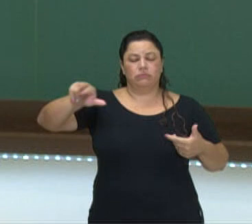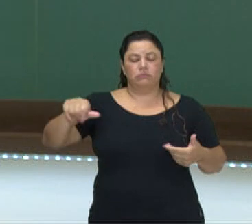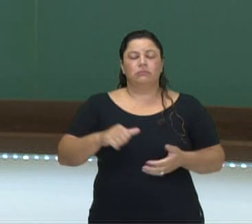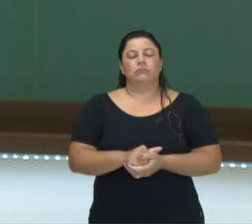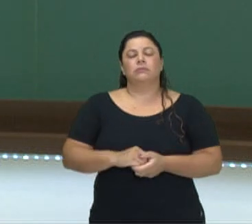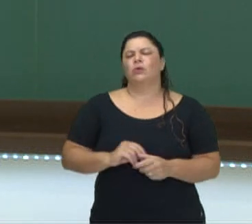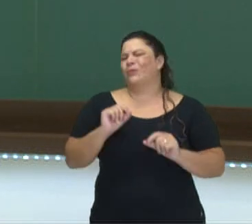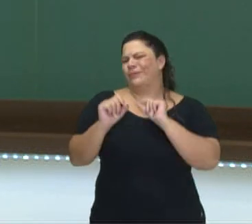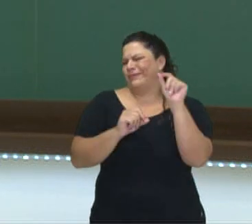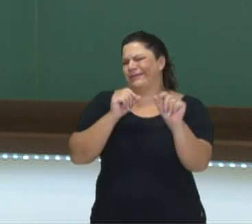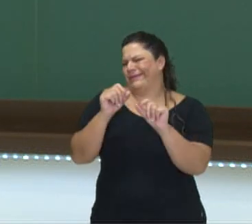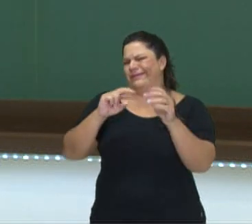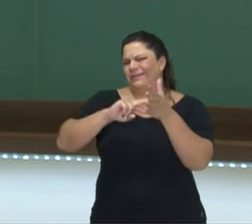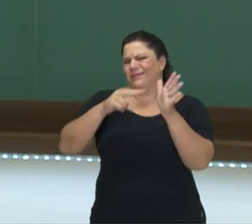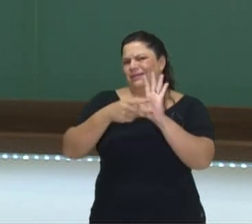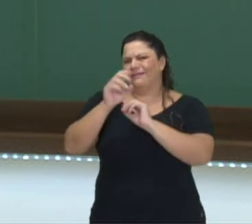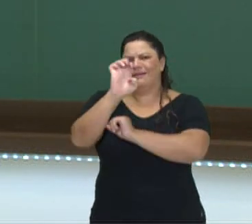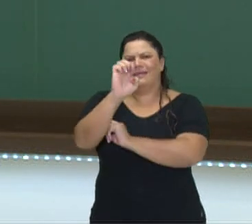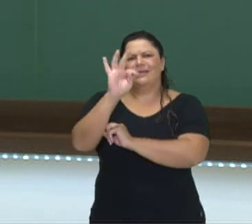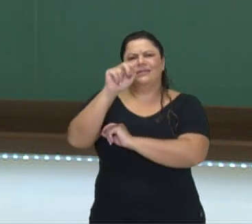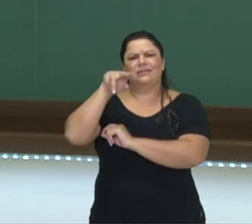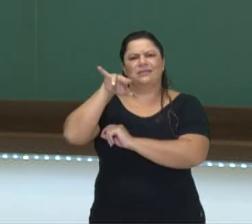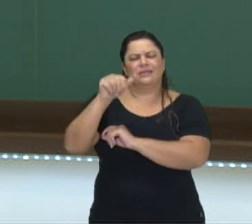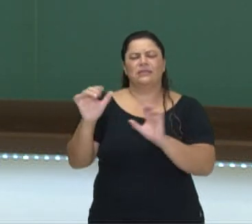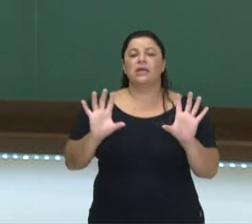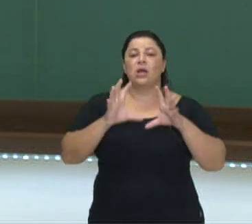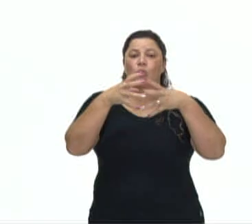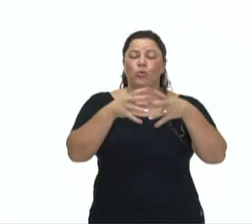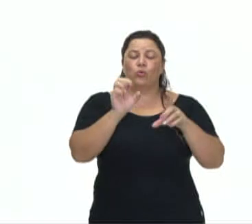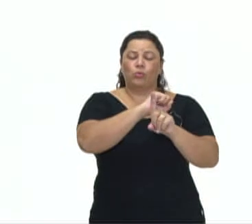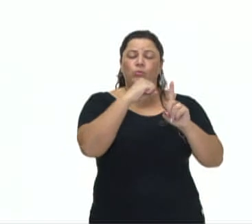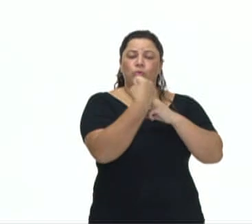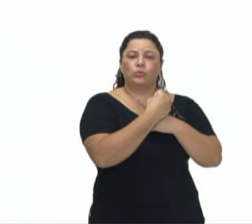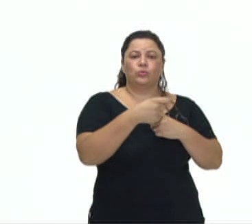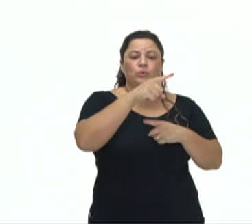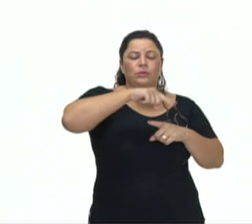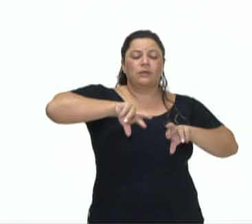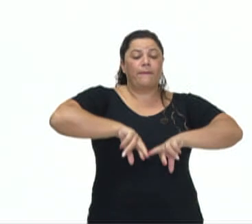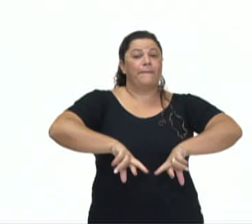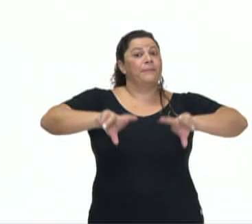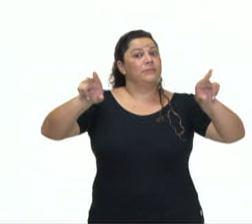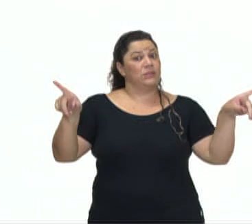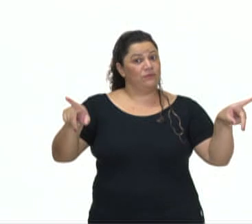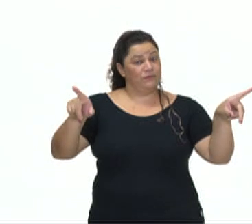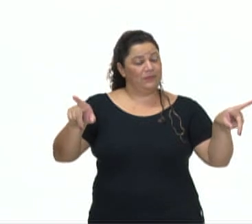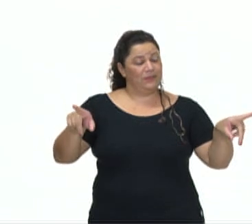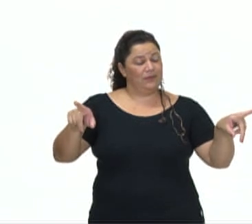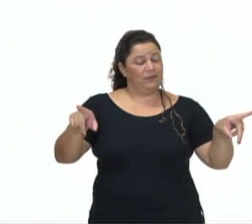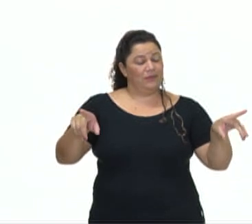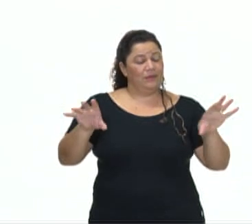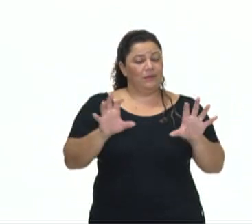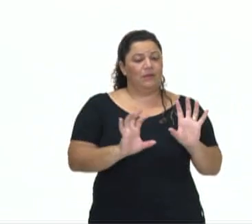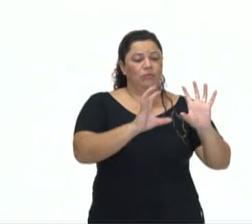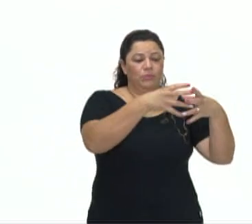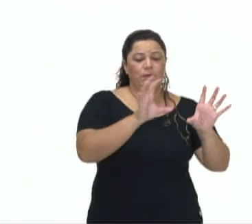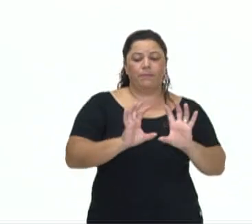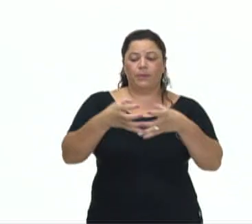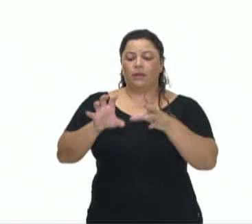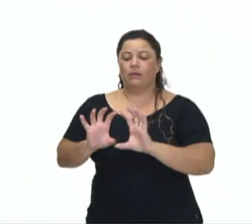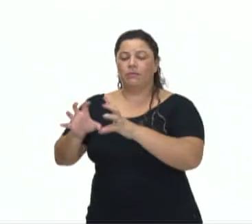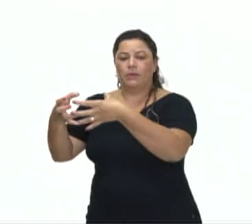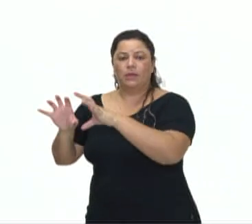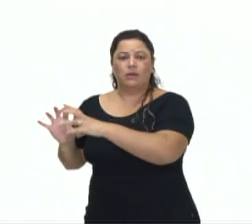etnias. O que são as etnias? Grupo social distinto do outro. Então, eu tenho vários